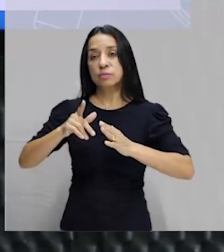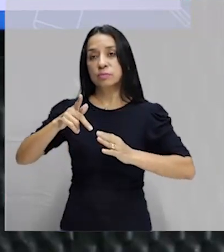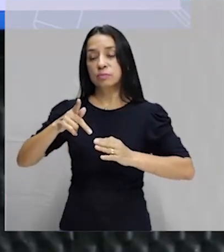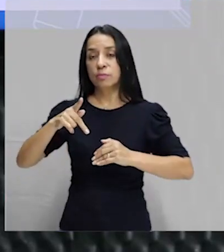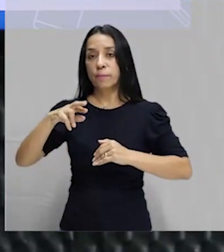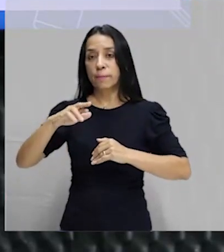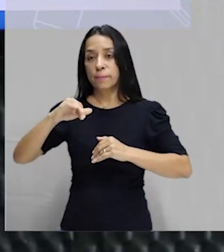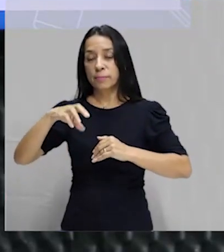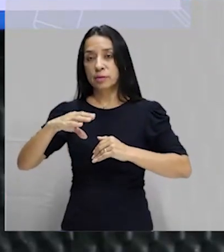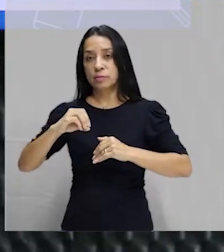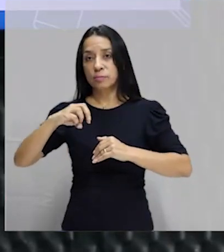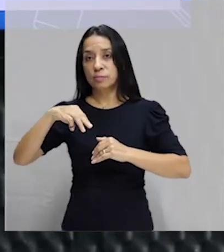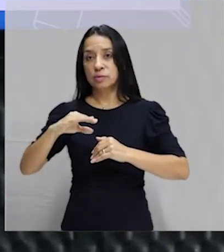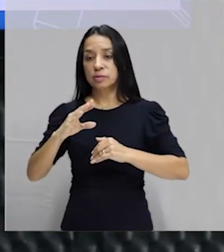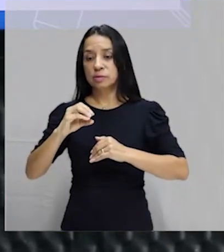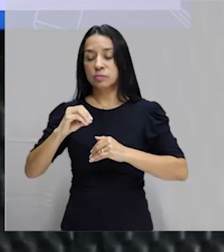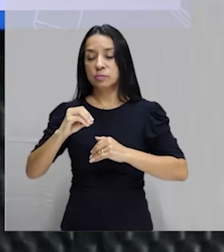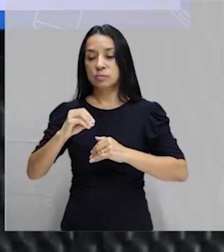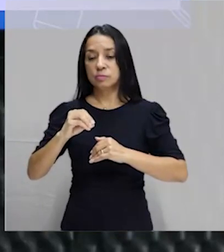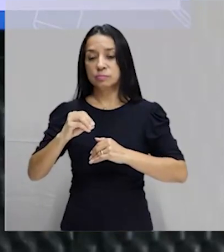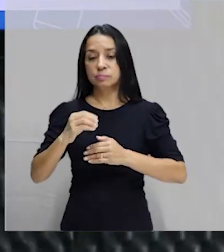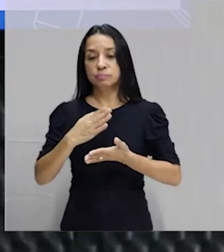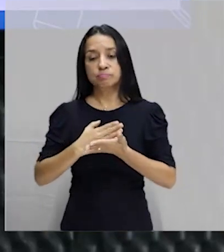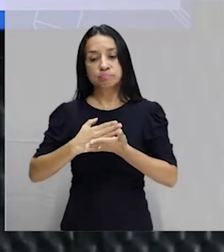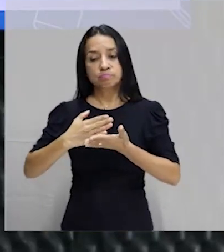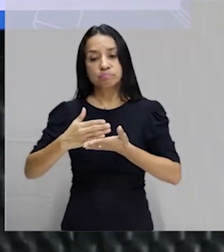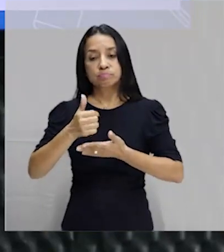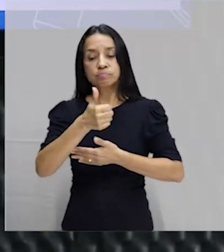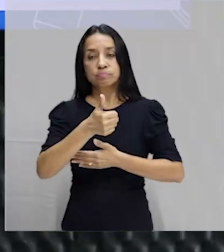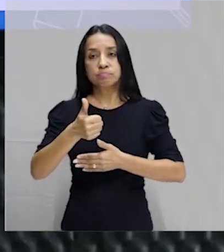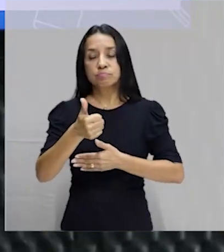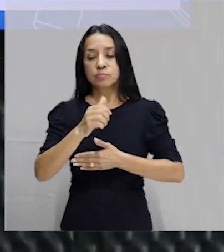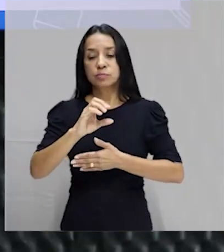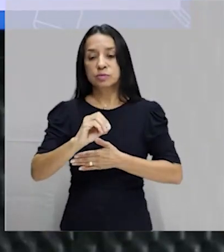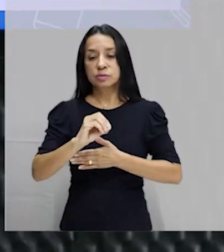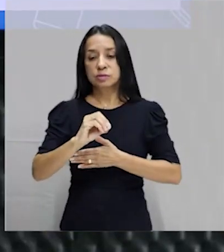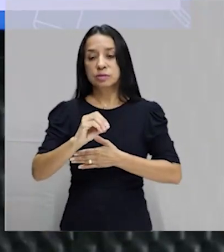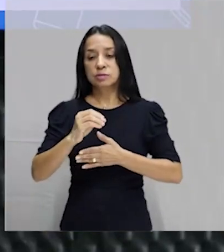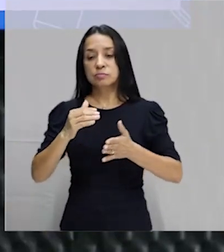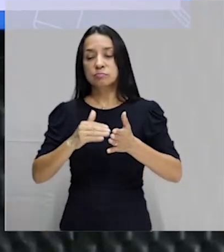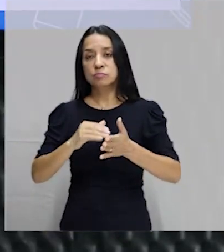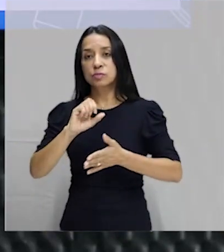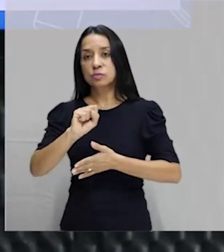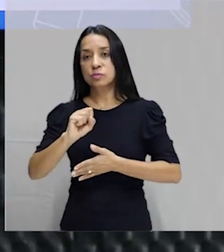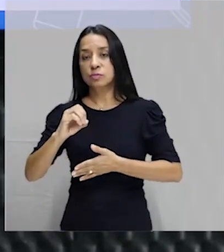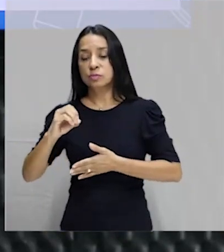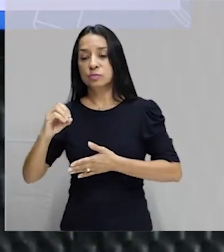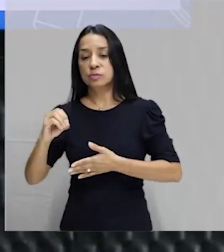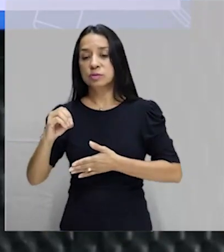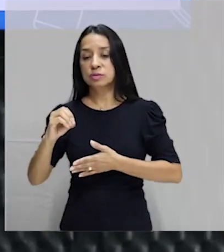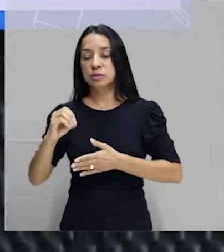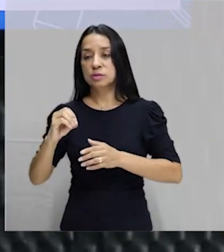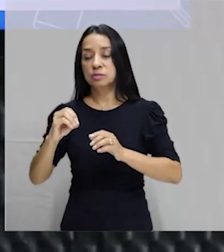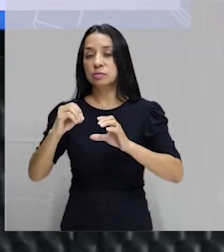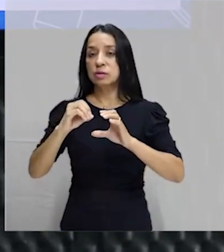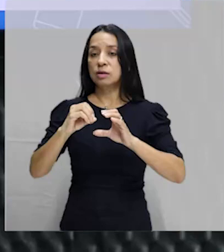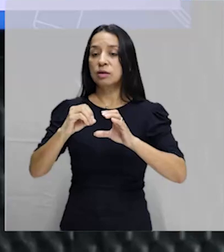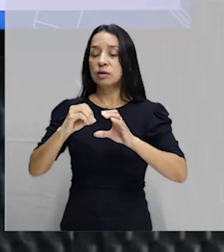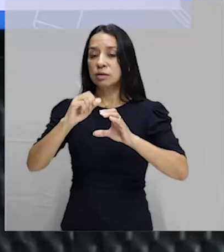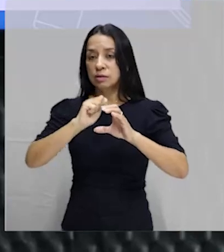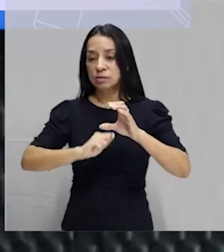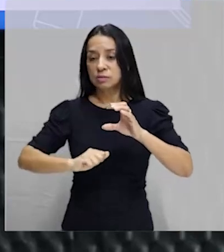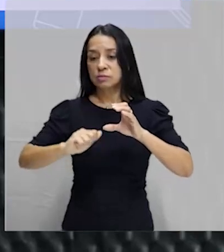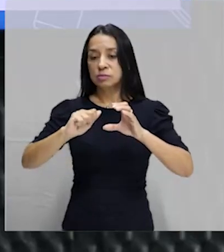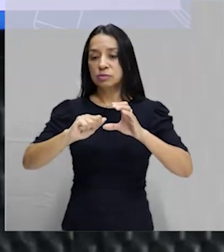por volta de 1100 a 800 a.C., nós teremos a segunda fase, que é o chamado